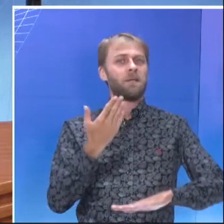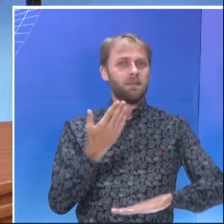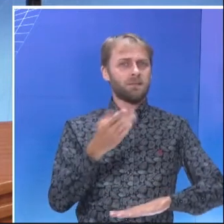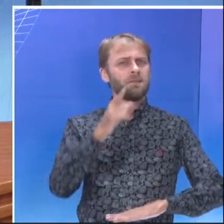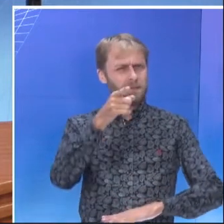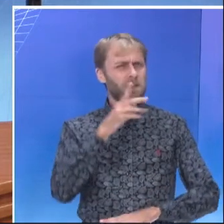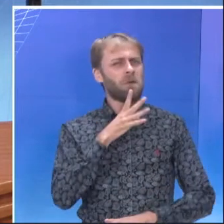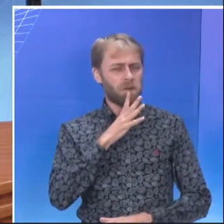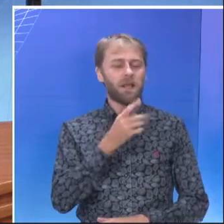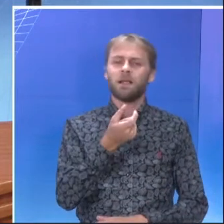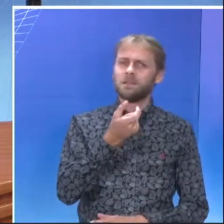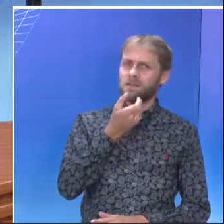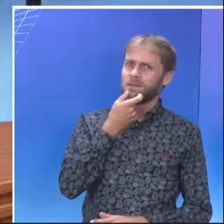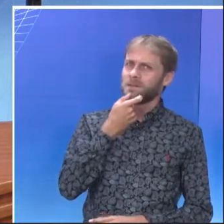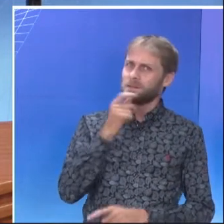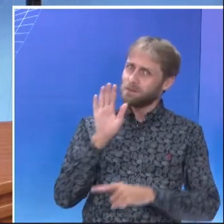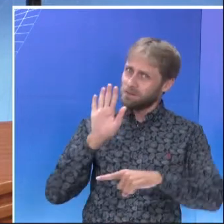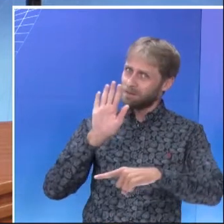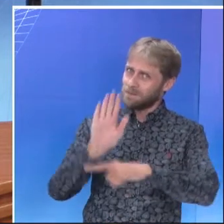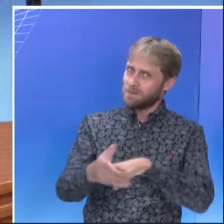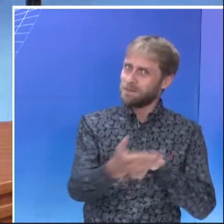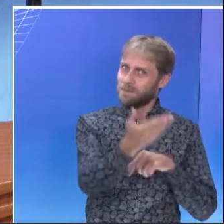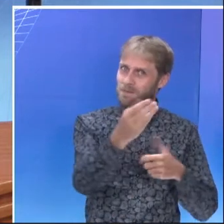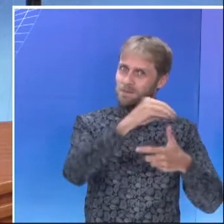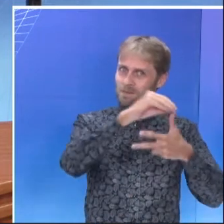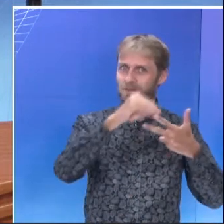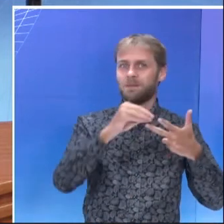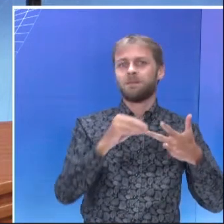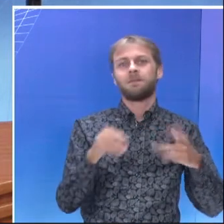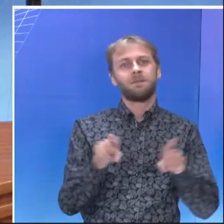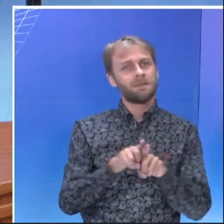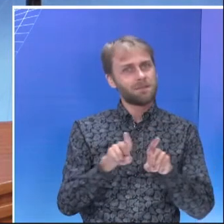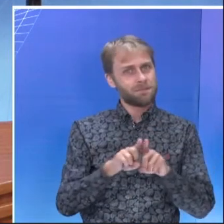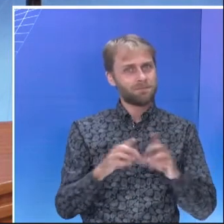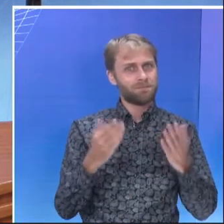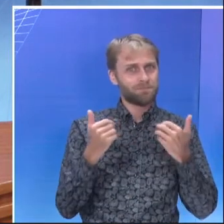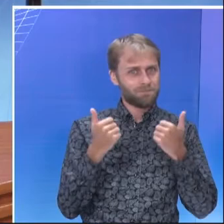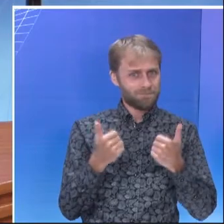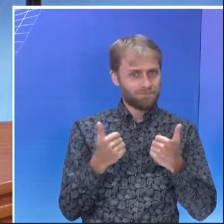pouco do inglês e isso vai te ajudar no Enem.